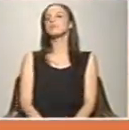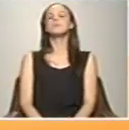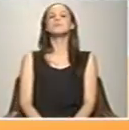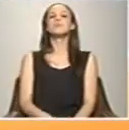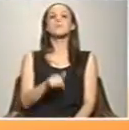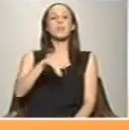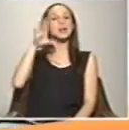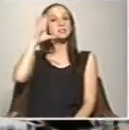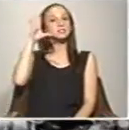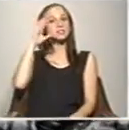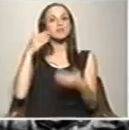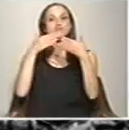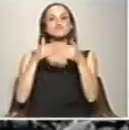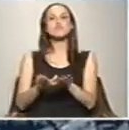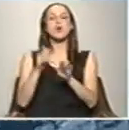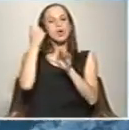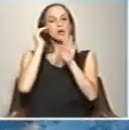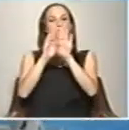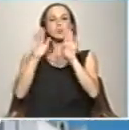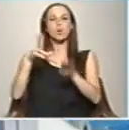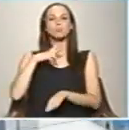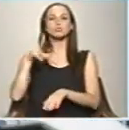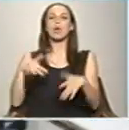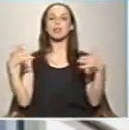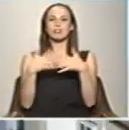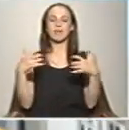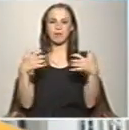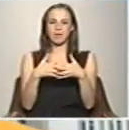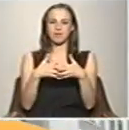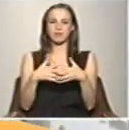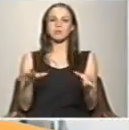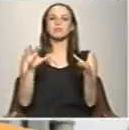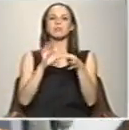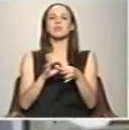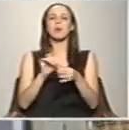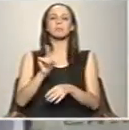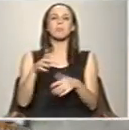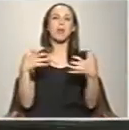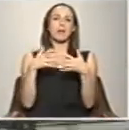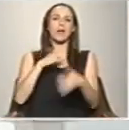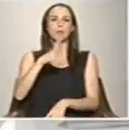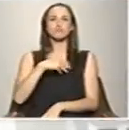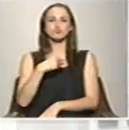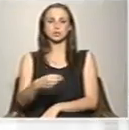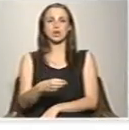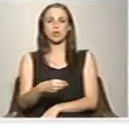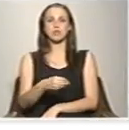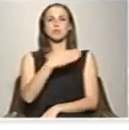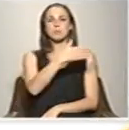Esta tarde é inaugurada a exposição Portugal na Guerra, que evoca o centenário da Primeira Guerra Mundial, que decorreu